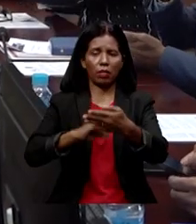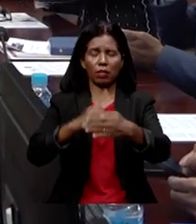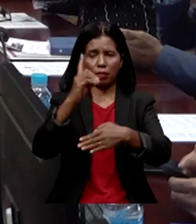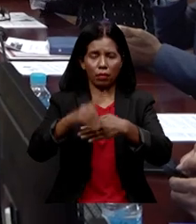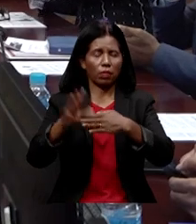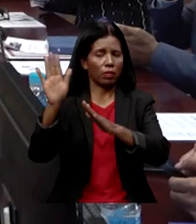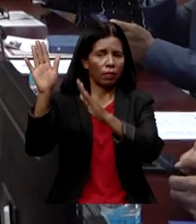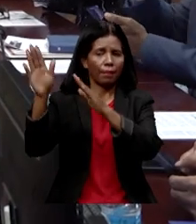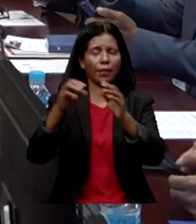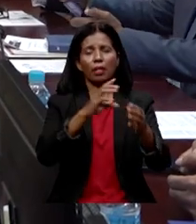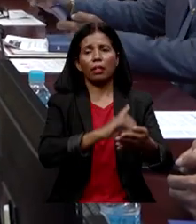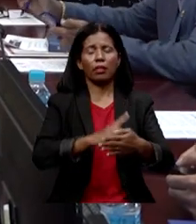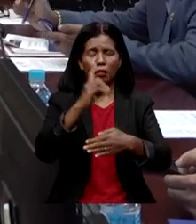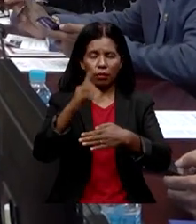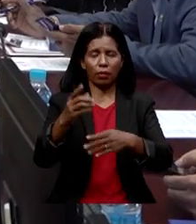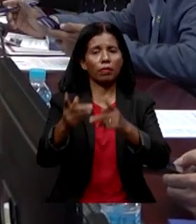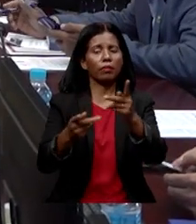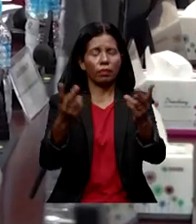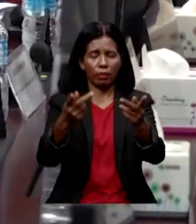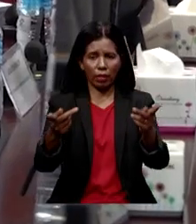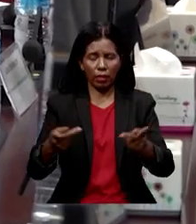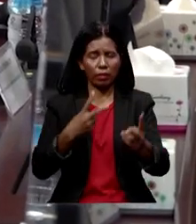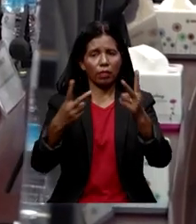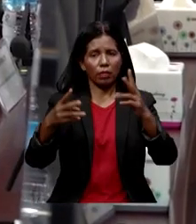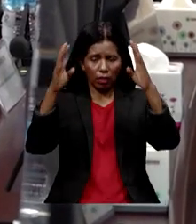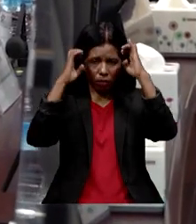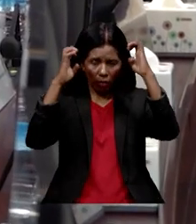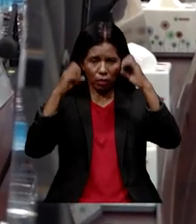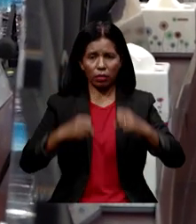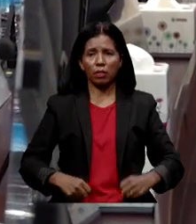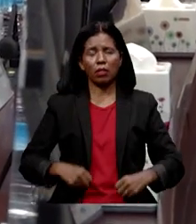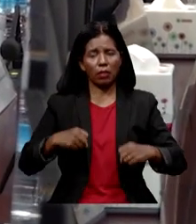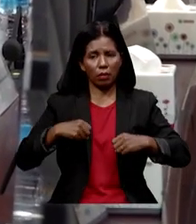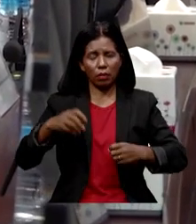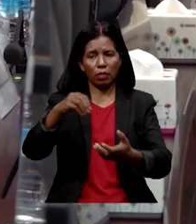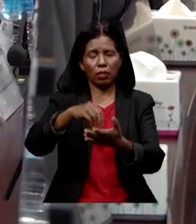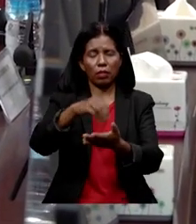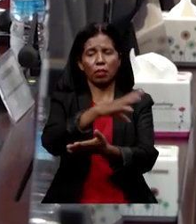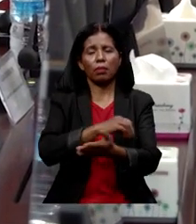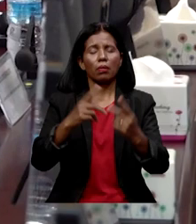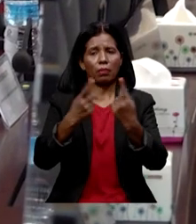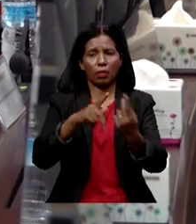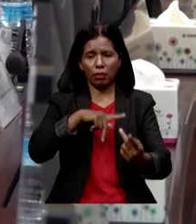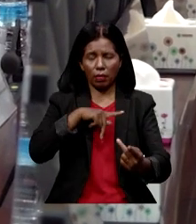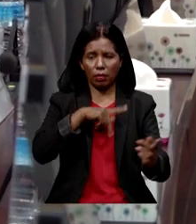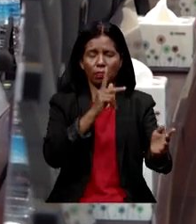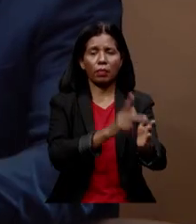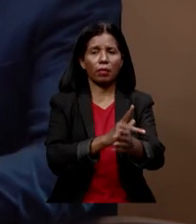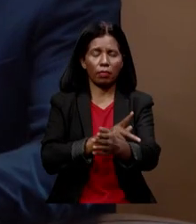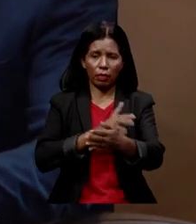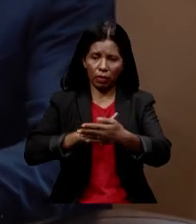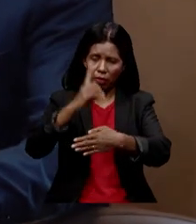rural, desenvolve turismo, área setor saúde e educação, encoraja investimento no setor privado, promove